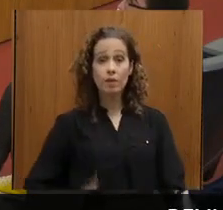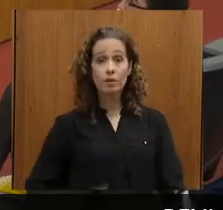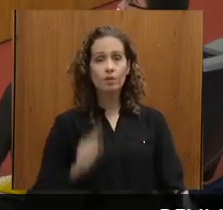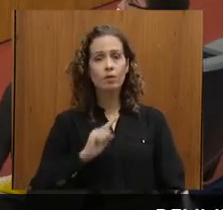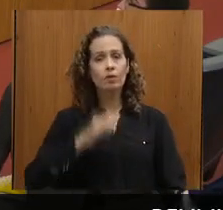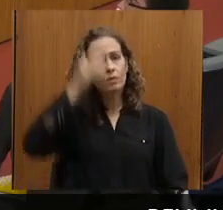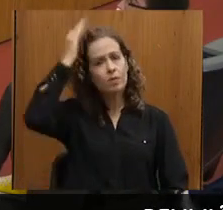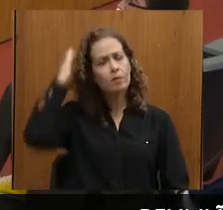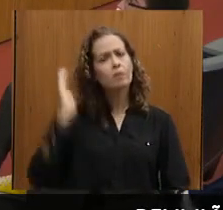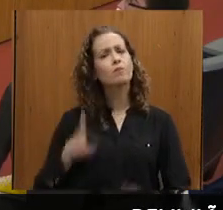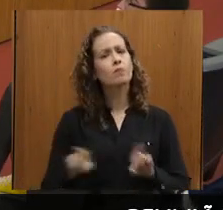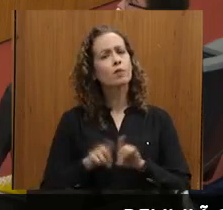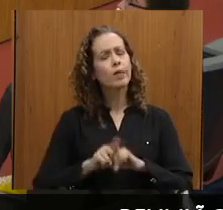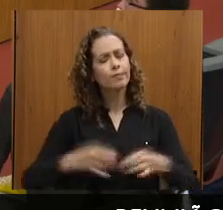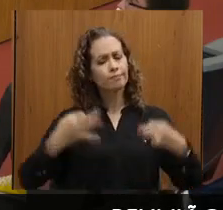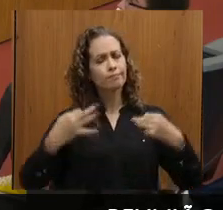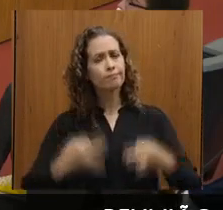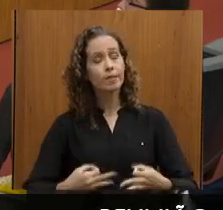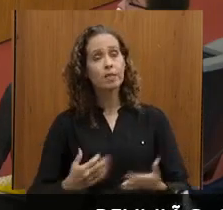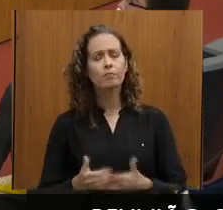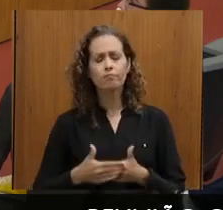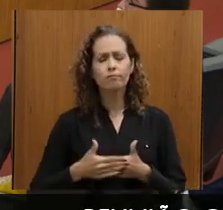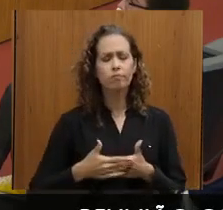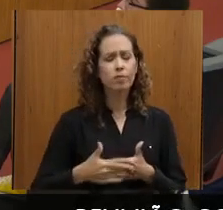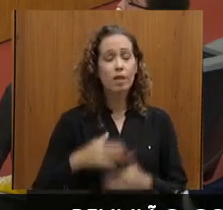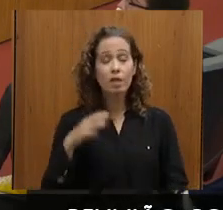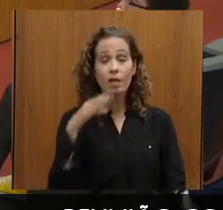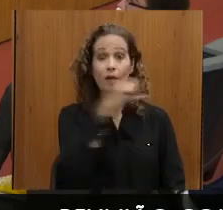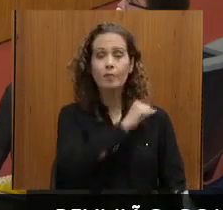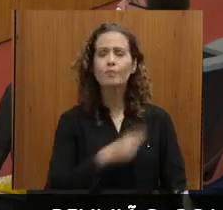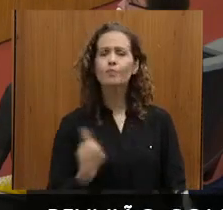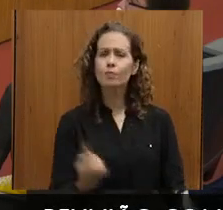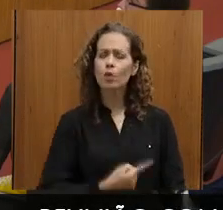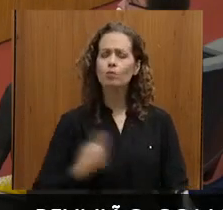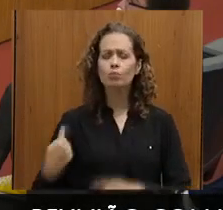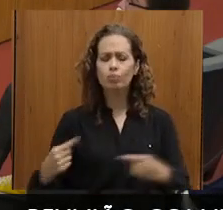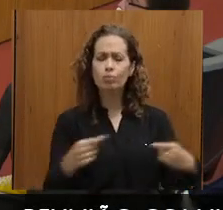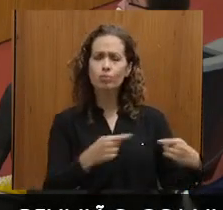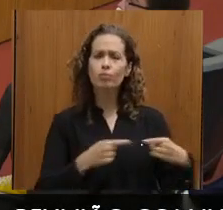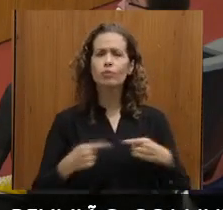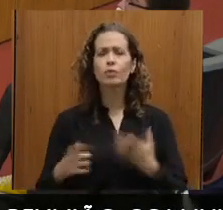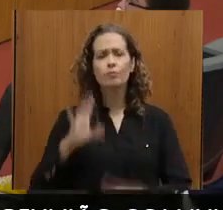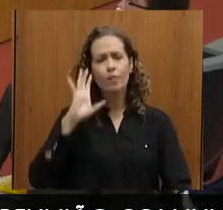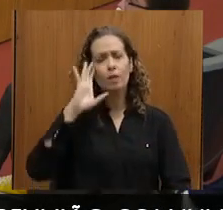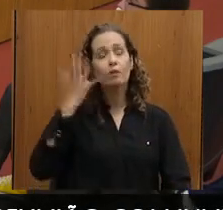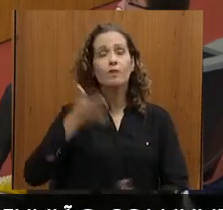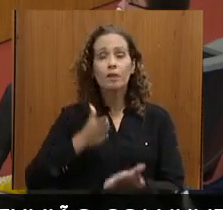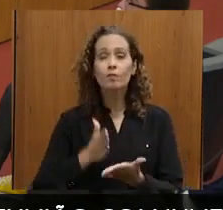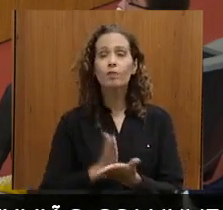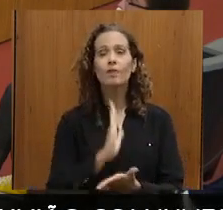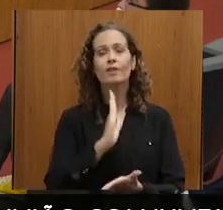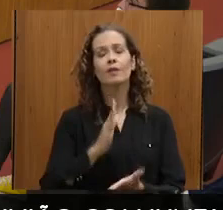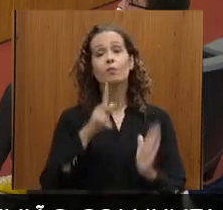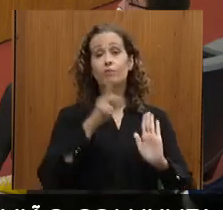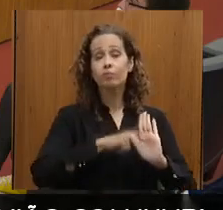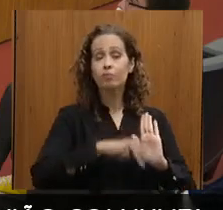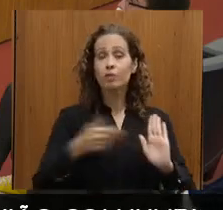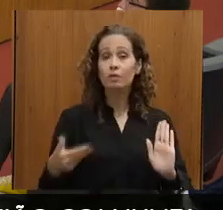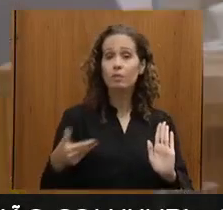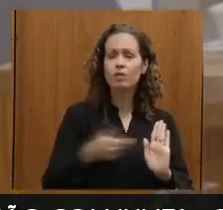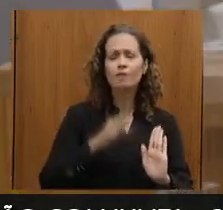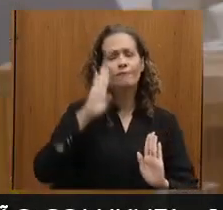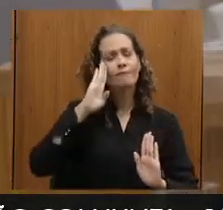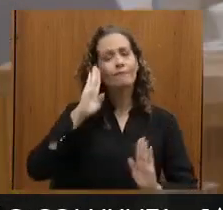convicto de que, o mais breve possível, entraremos em discussões e consenso para aprovação deste projeto que é